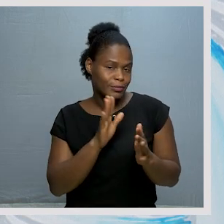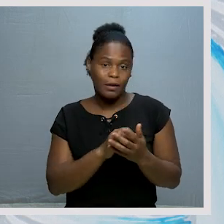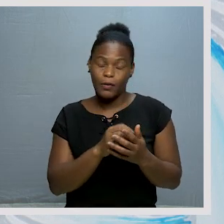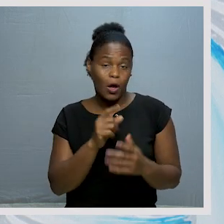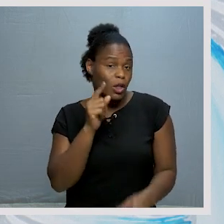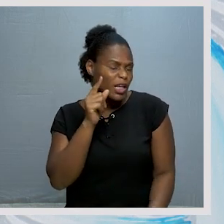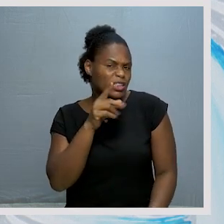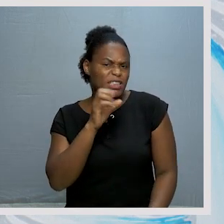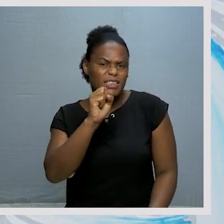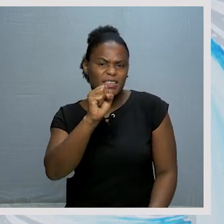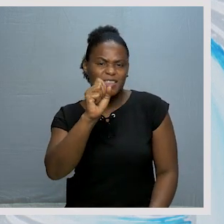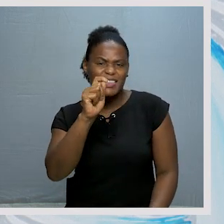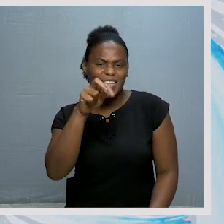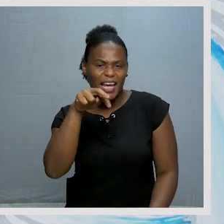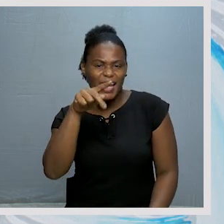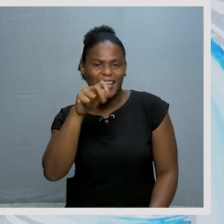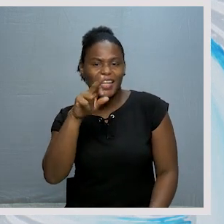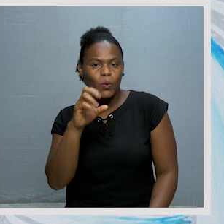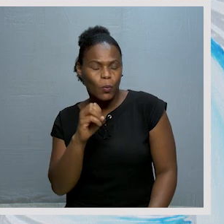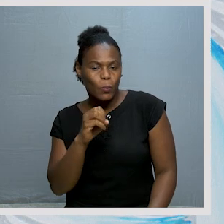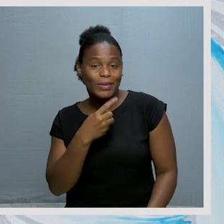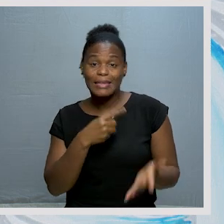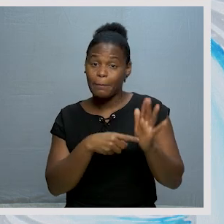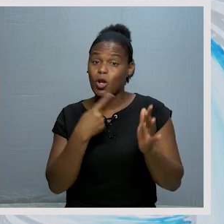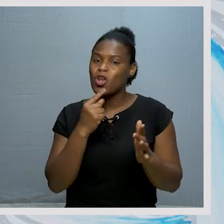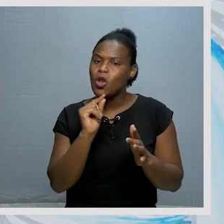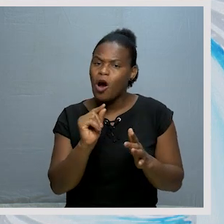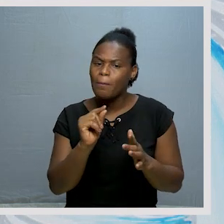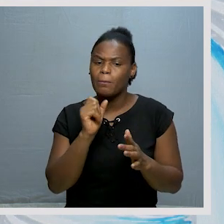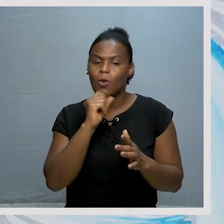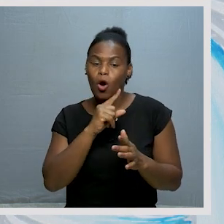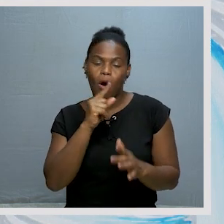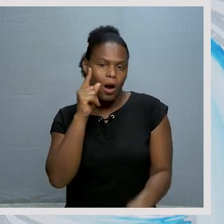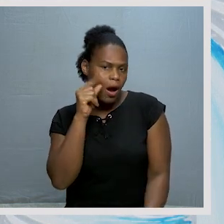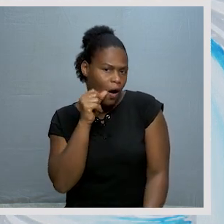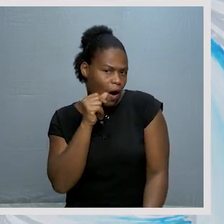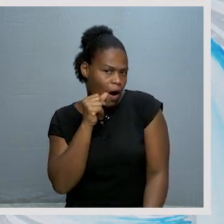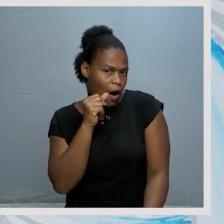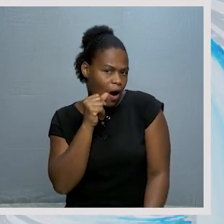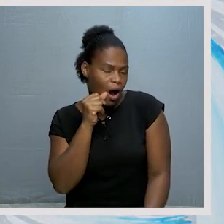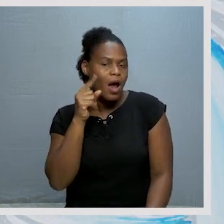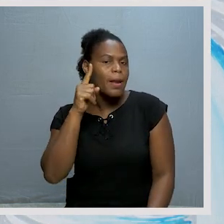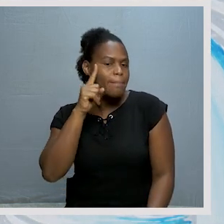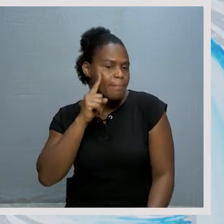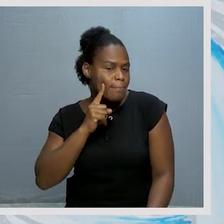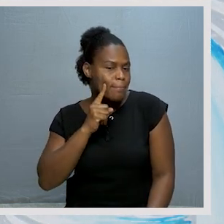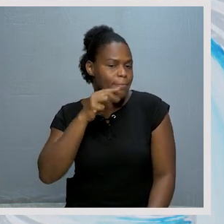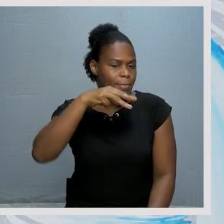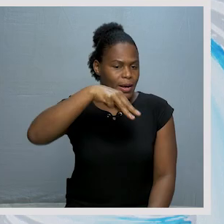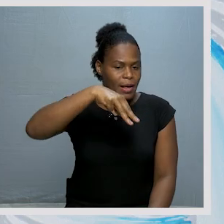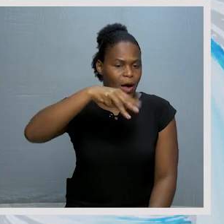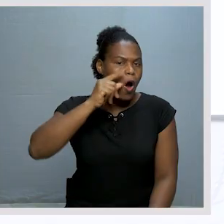quanto ao gênero, o nome pode ser masculino ou feminino. Vamos ver primeiro.